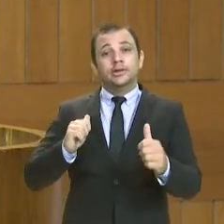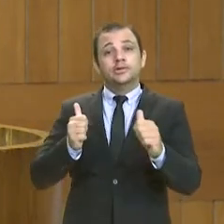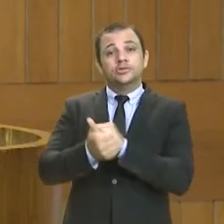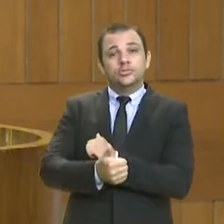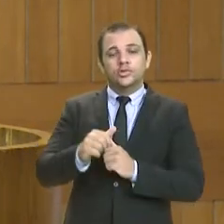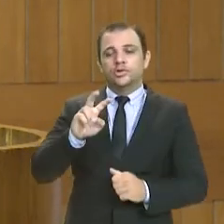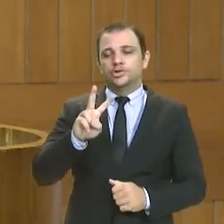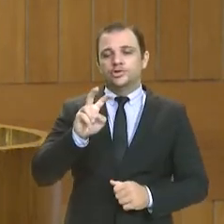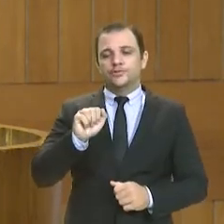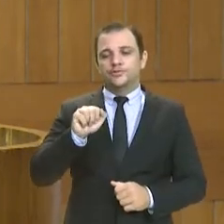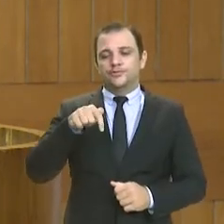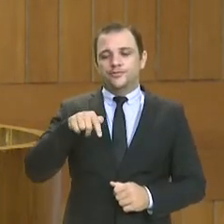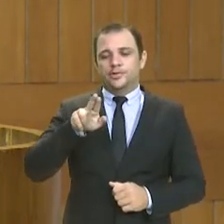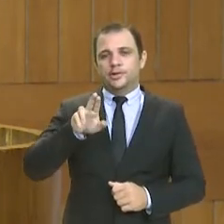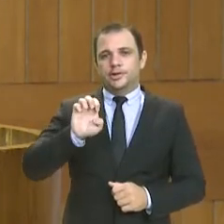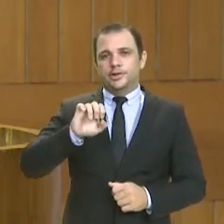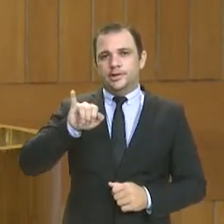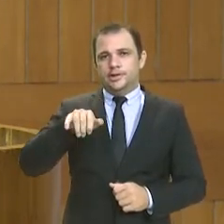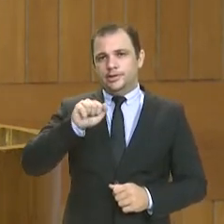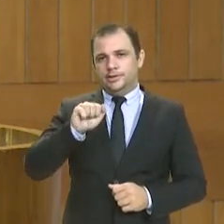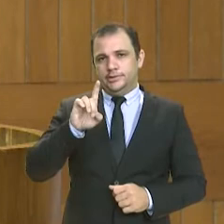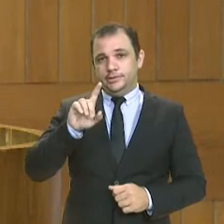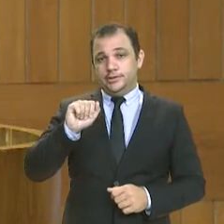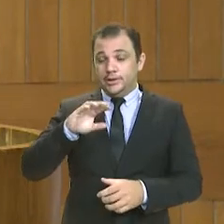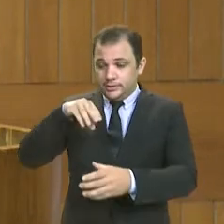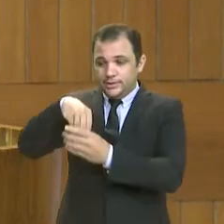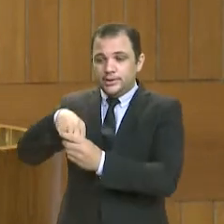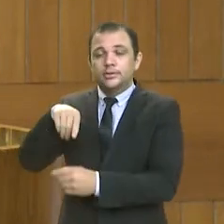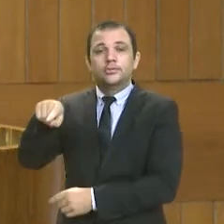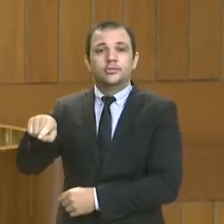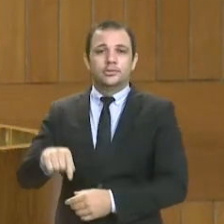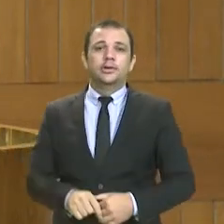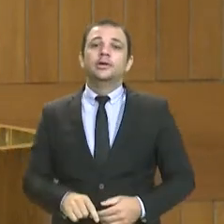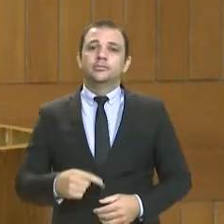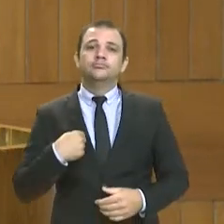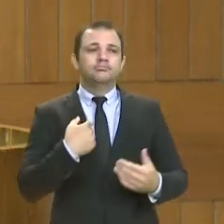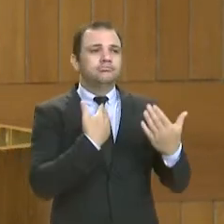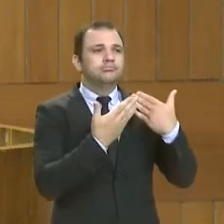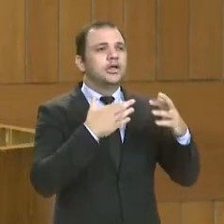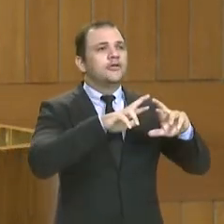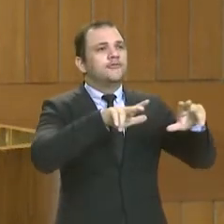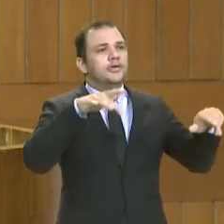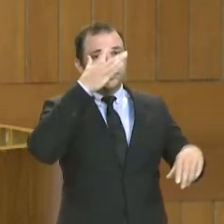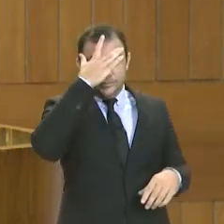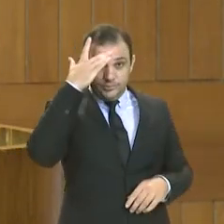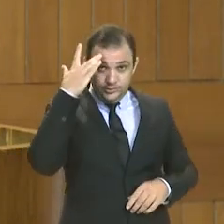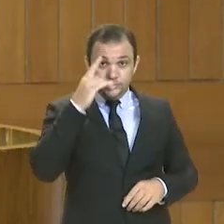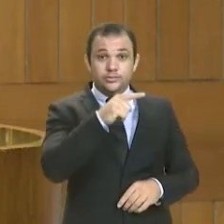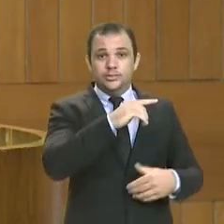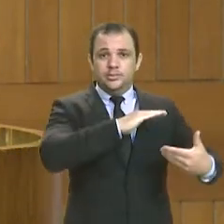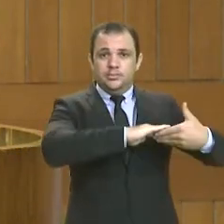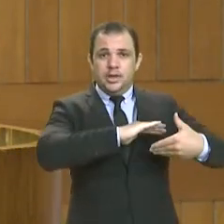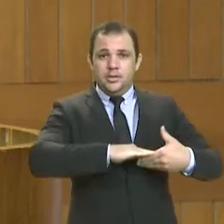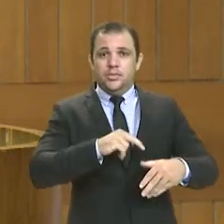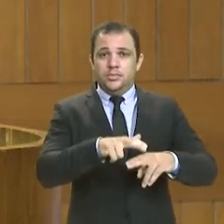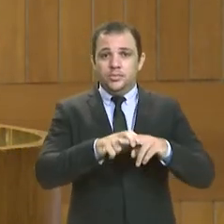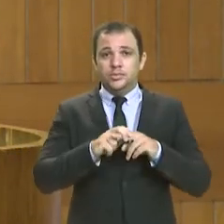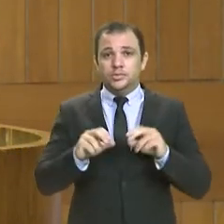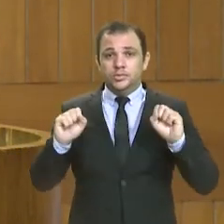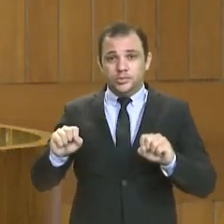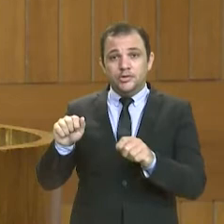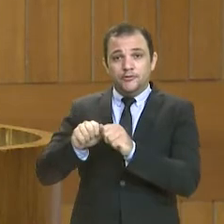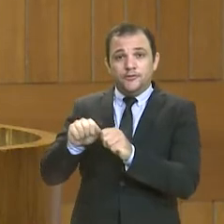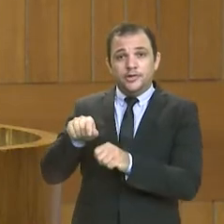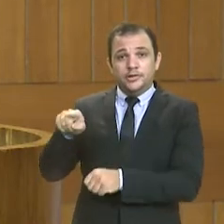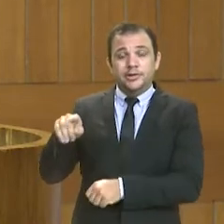o contato de várias pessoas, tanto da capital como do estado do Maranhão, parabenizando essa iniciativa que já ocorreu em outro momento,